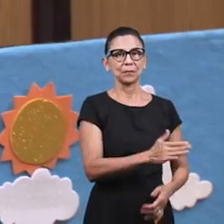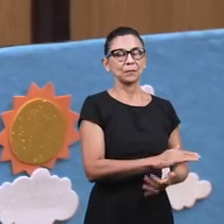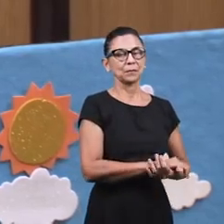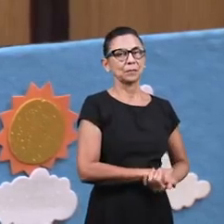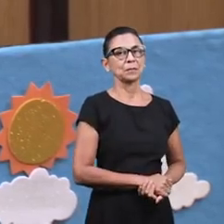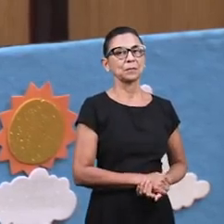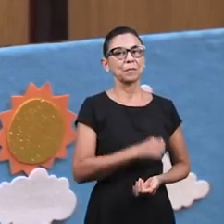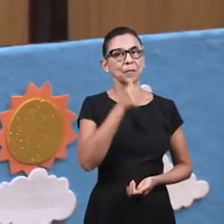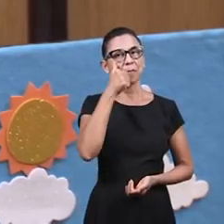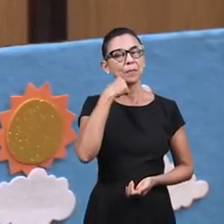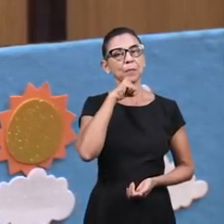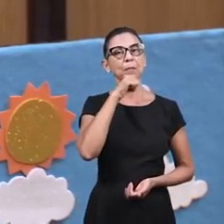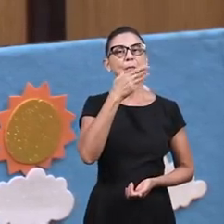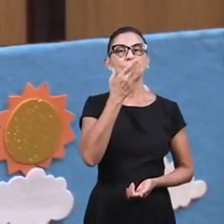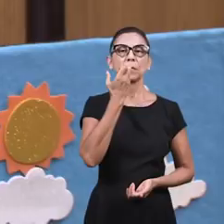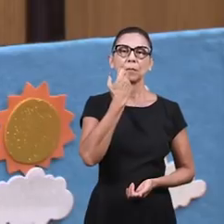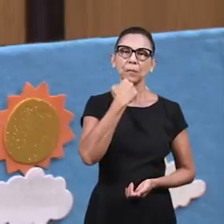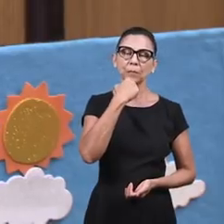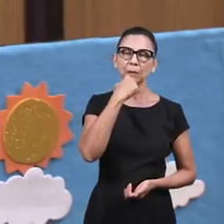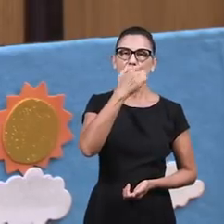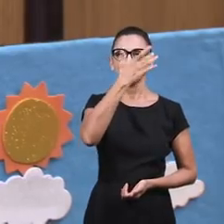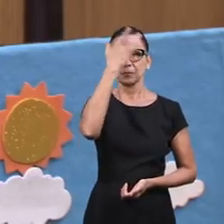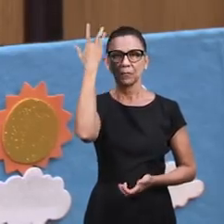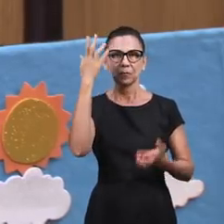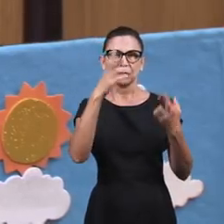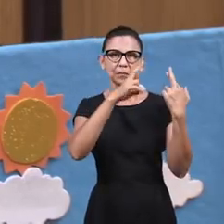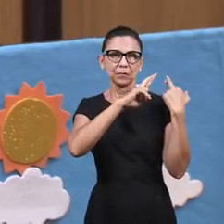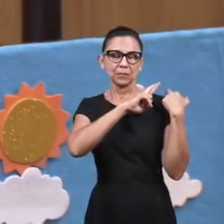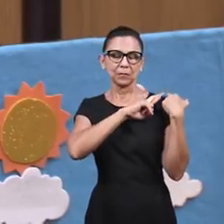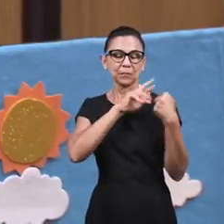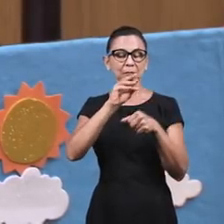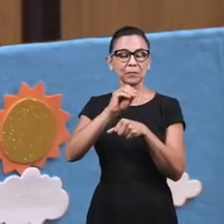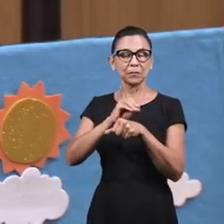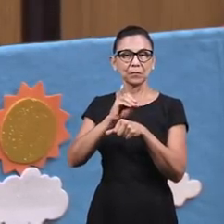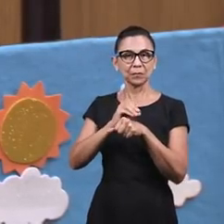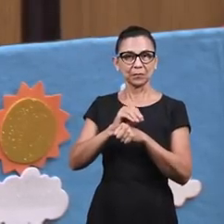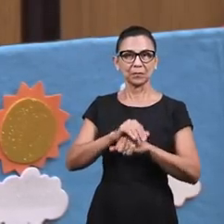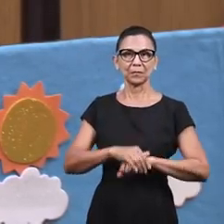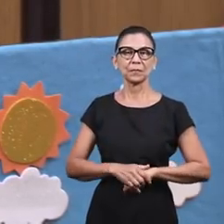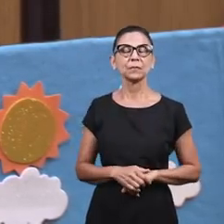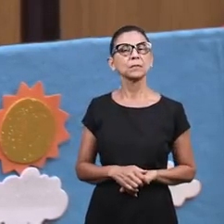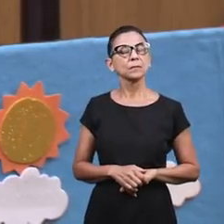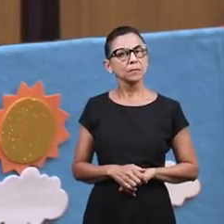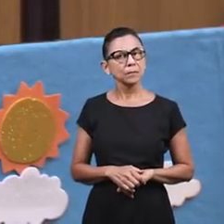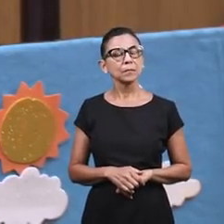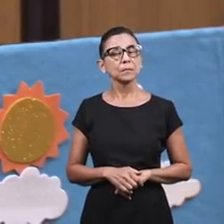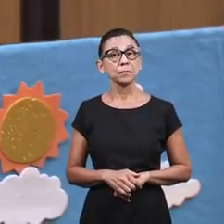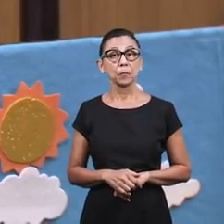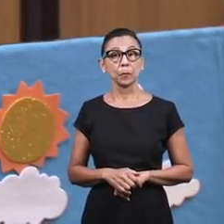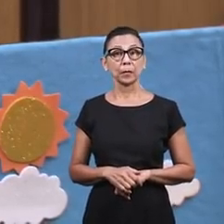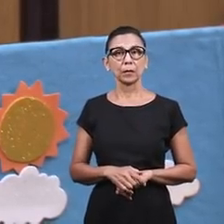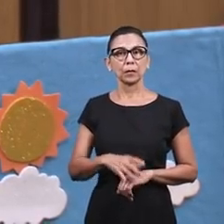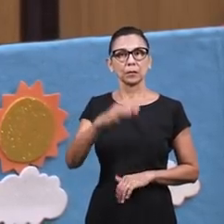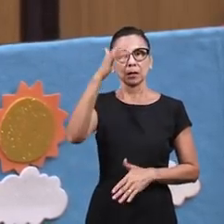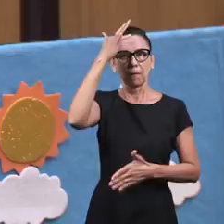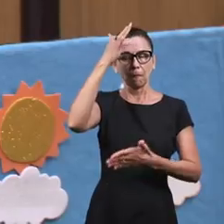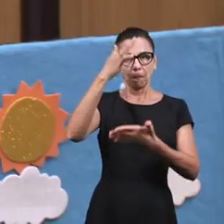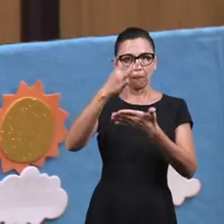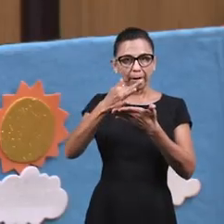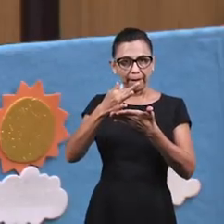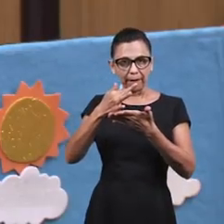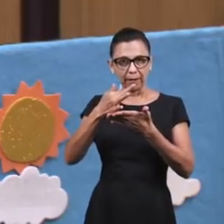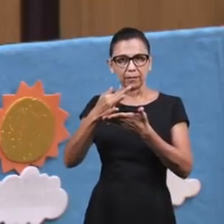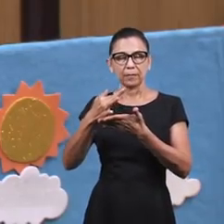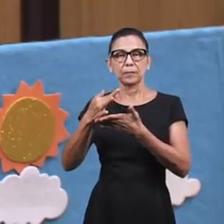palavra para os pais e responsáveis e nós precisamos transmitir a herança da fé para os